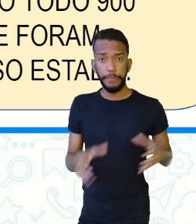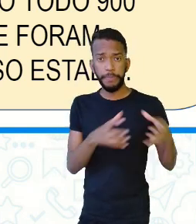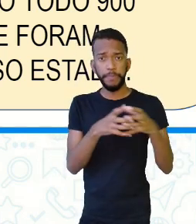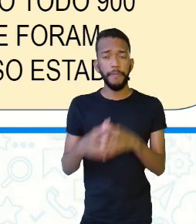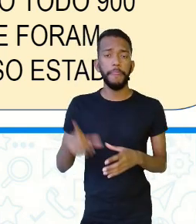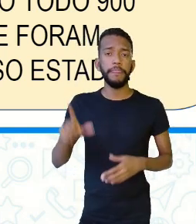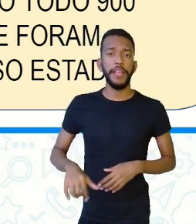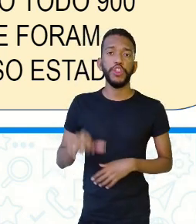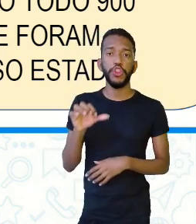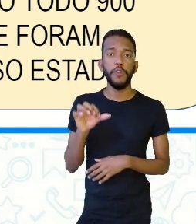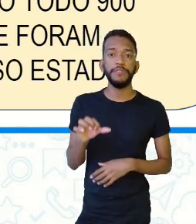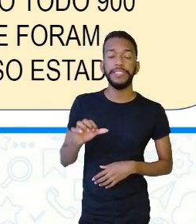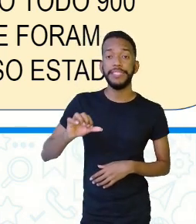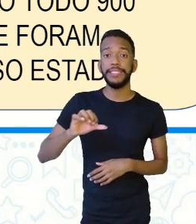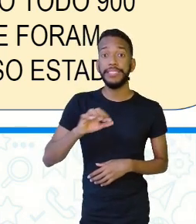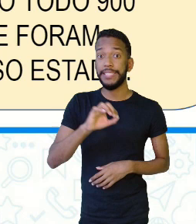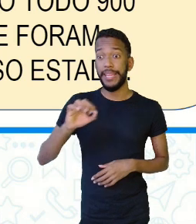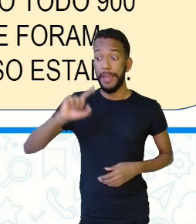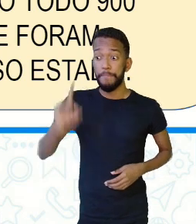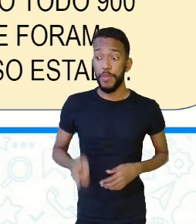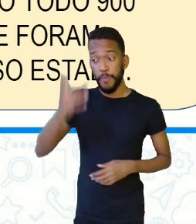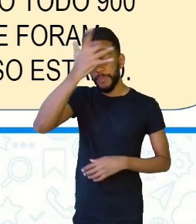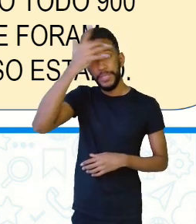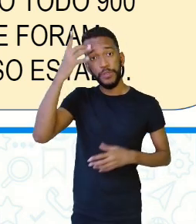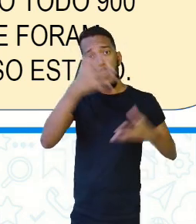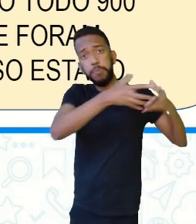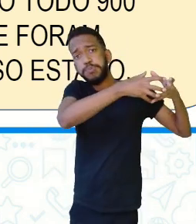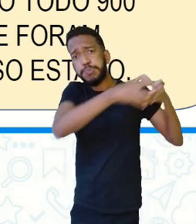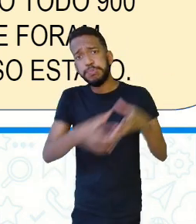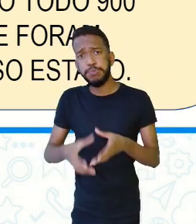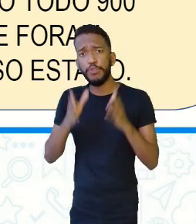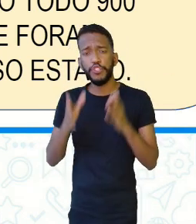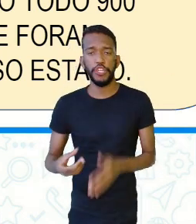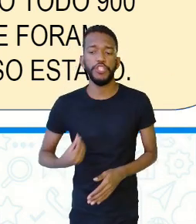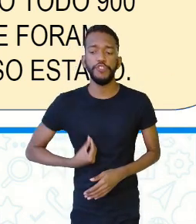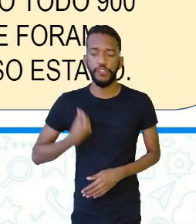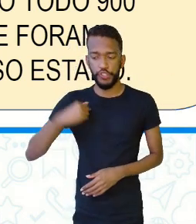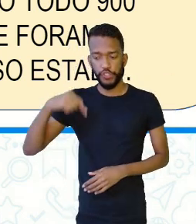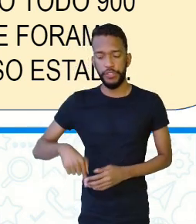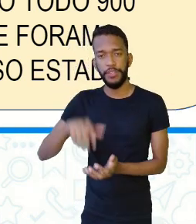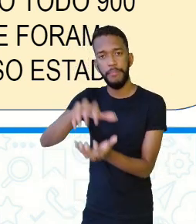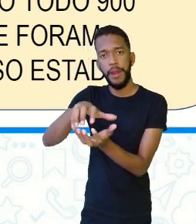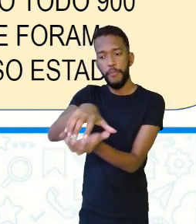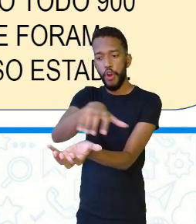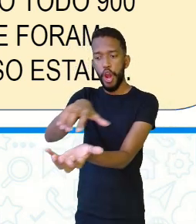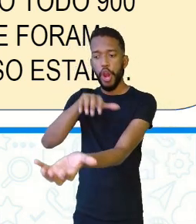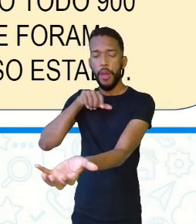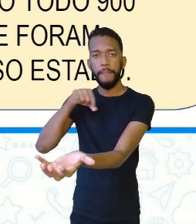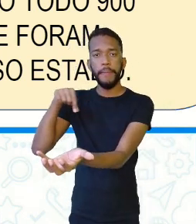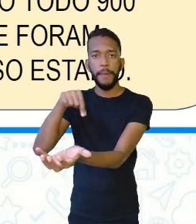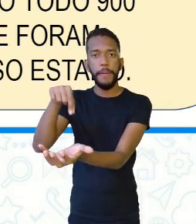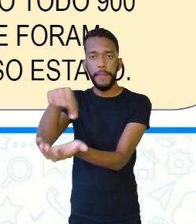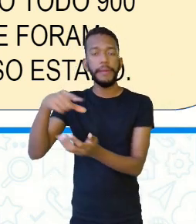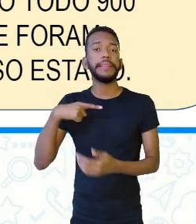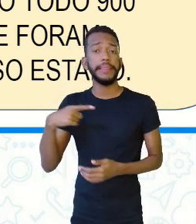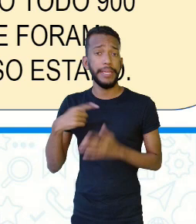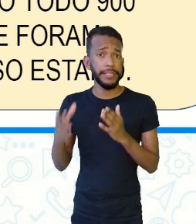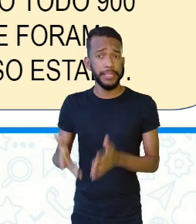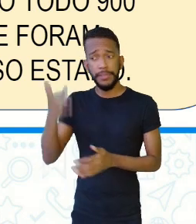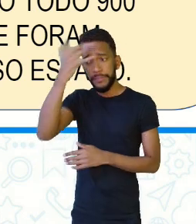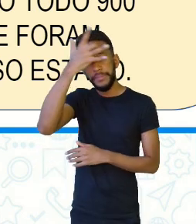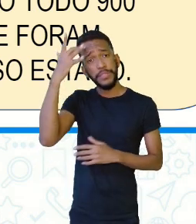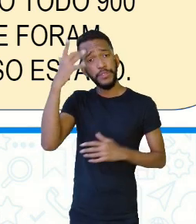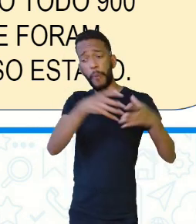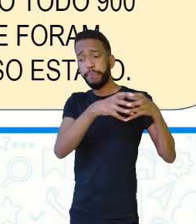todo 900 mil pessoas que foram trazidas a nosso estado. Então, para você ter uma ideia de quantas